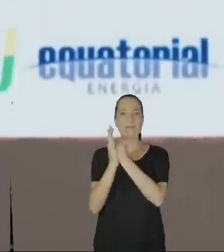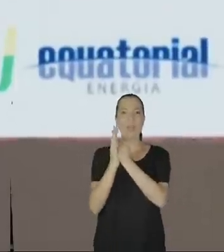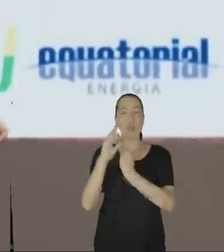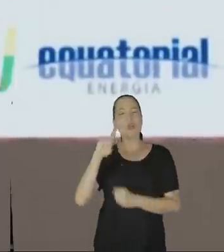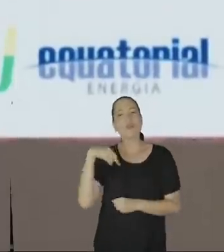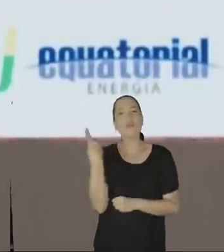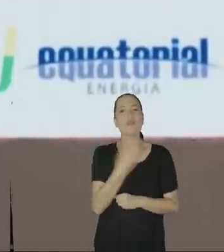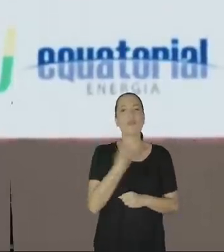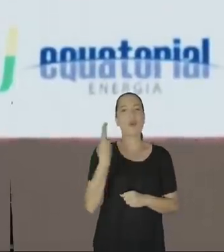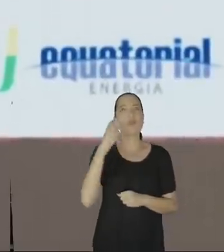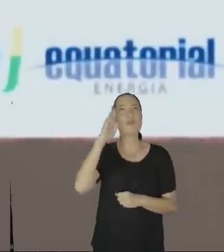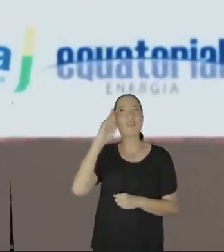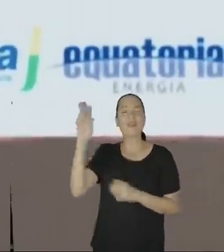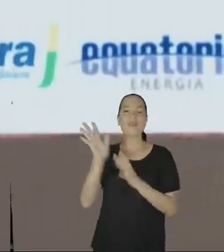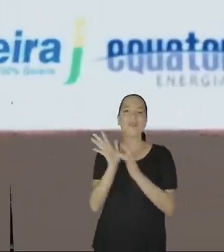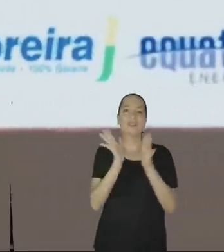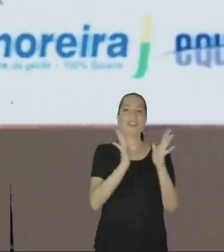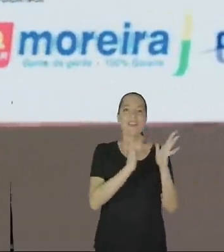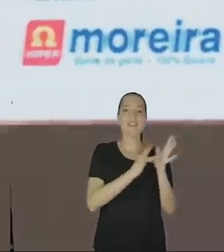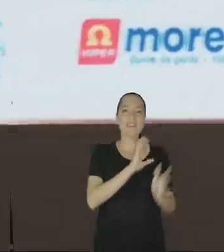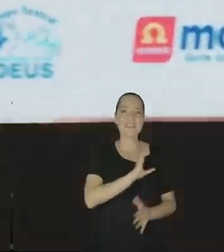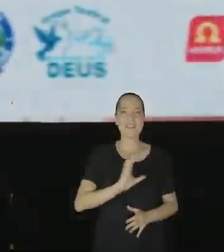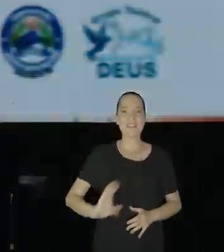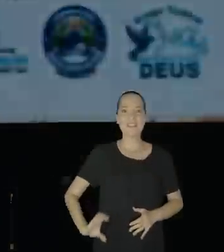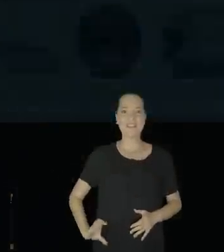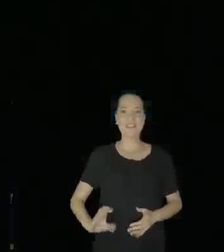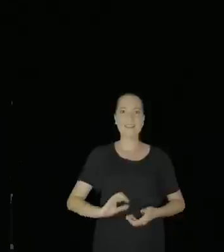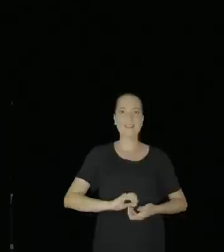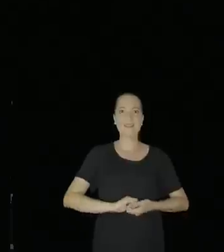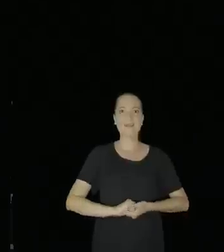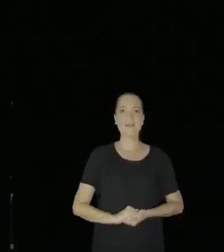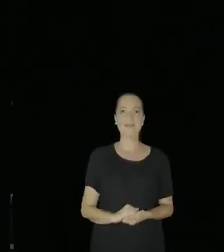Senhor Jesus Cristo.